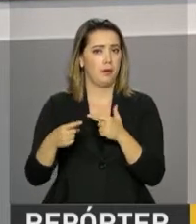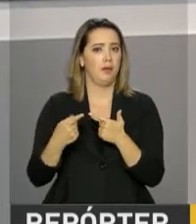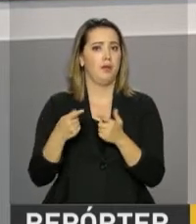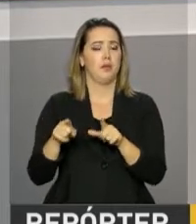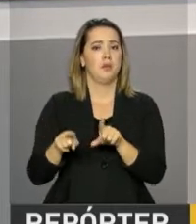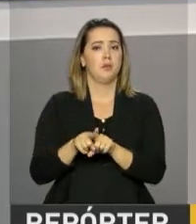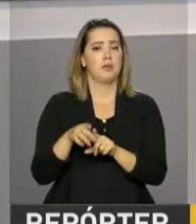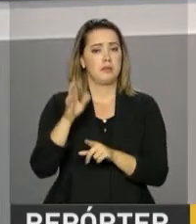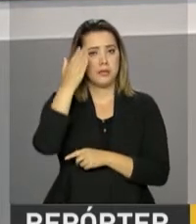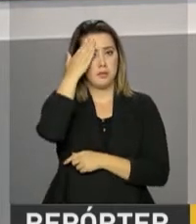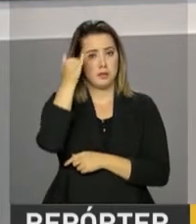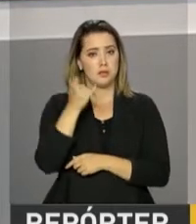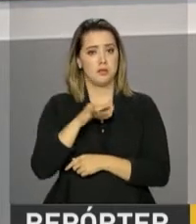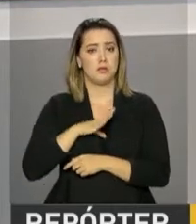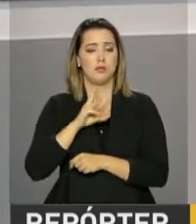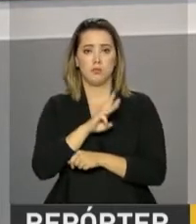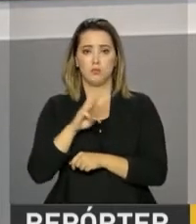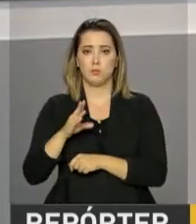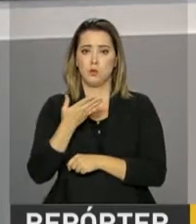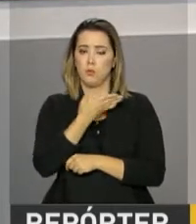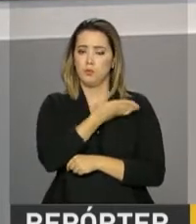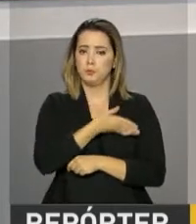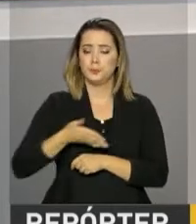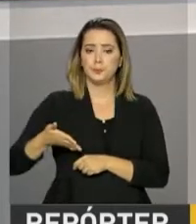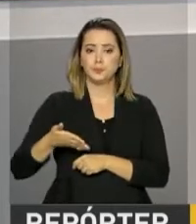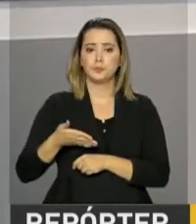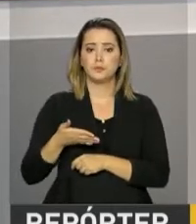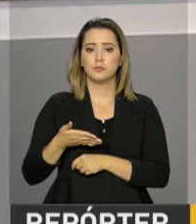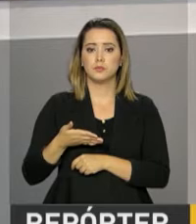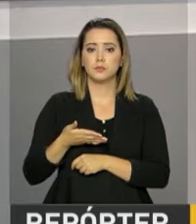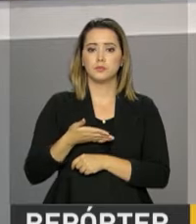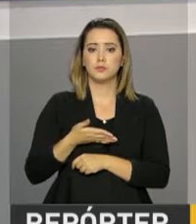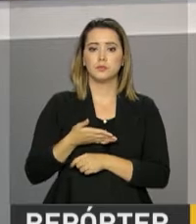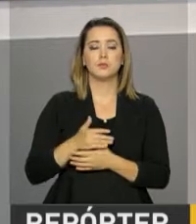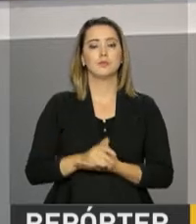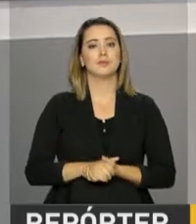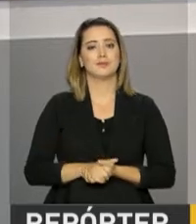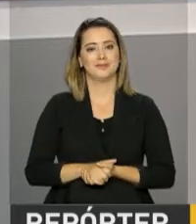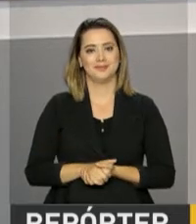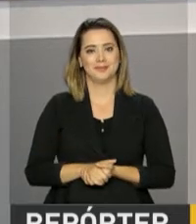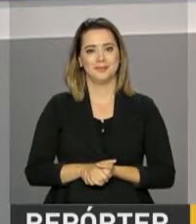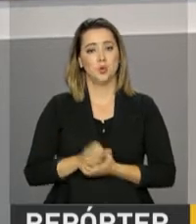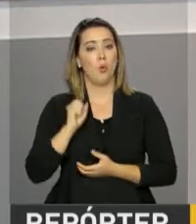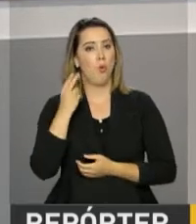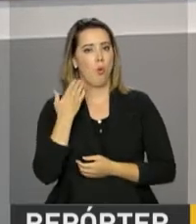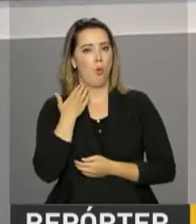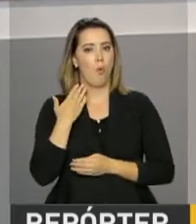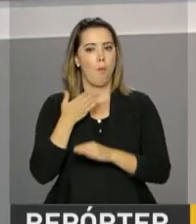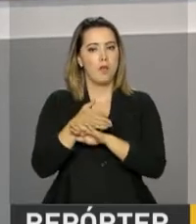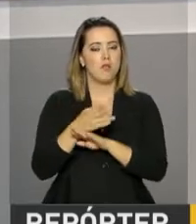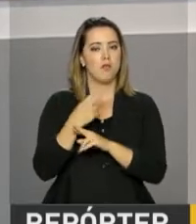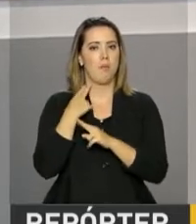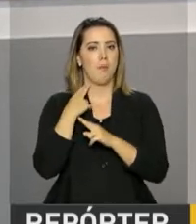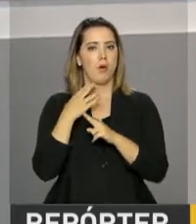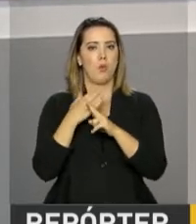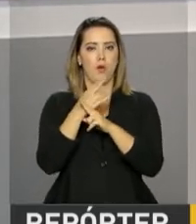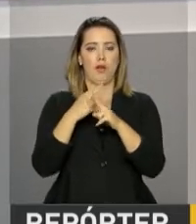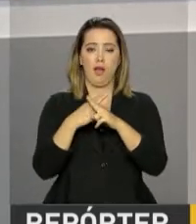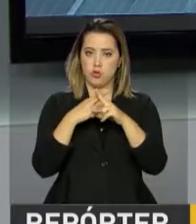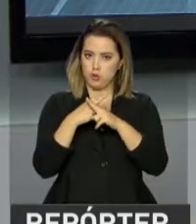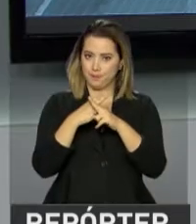para saber se você tem uma conta inativa basta acessar o site que aparece aí na sua tela ou procurar uma agência da